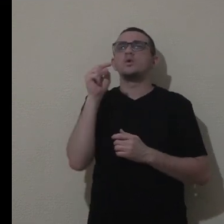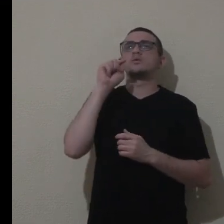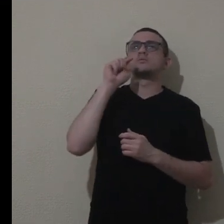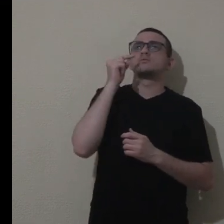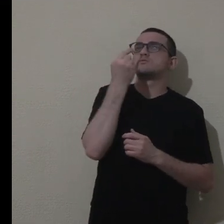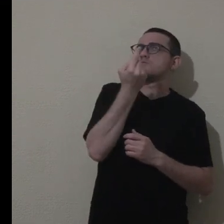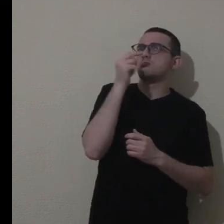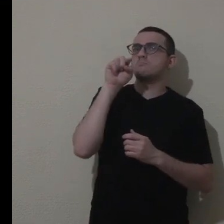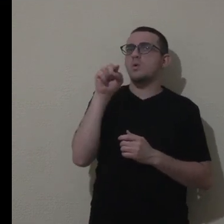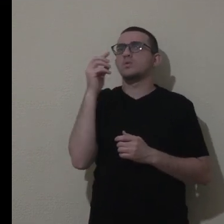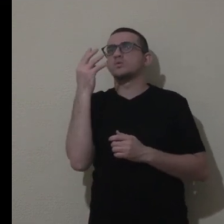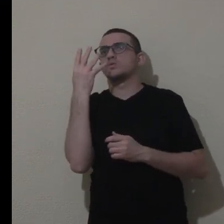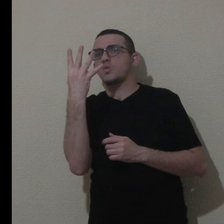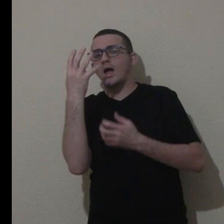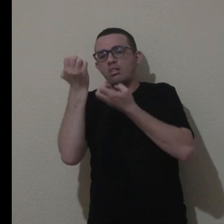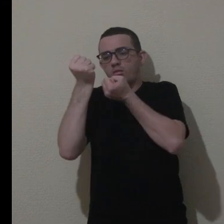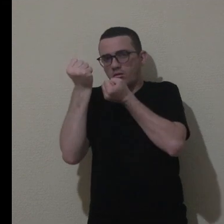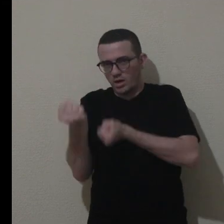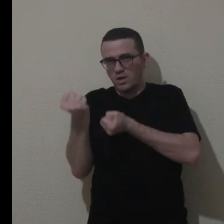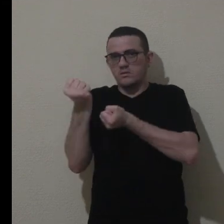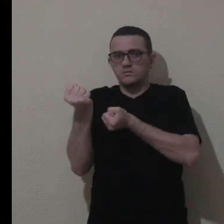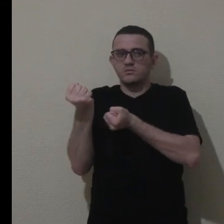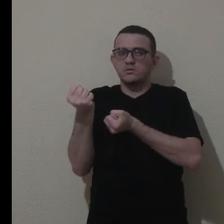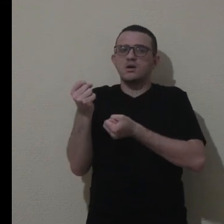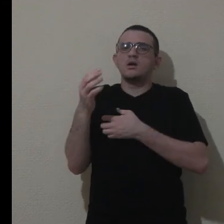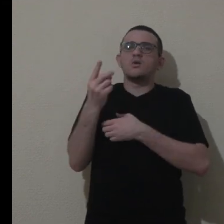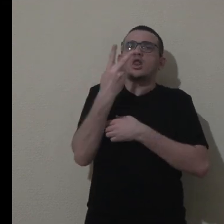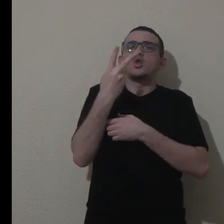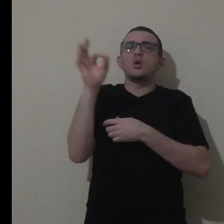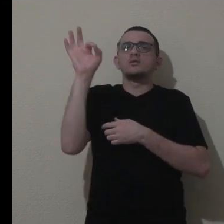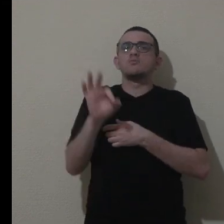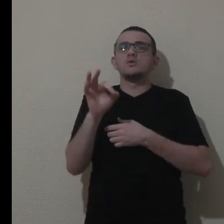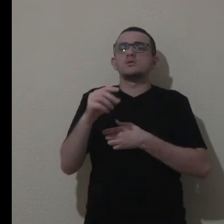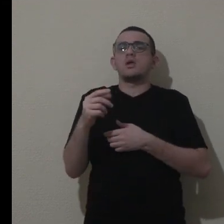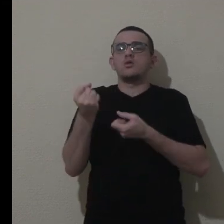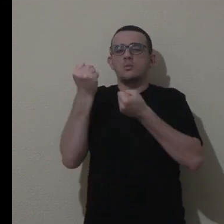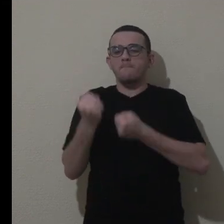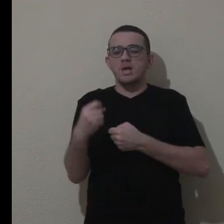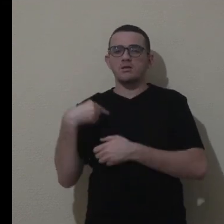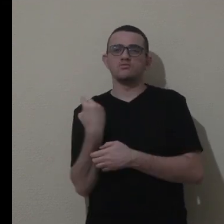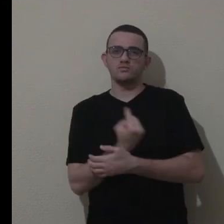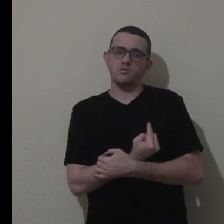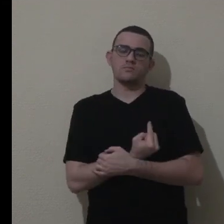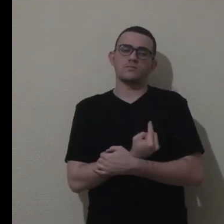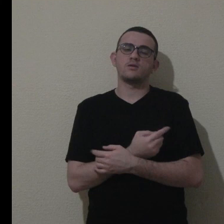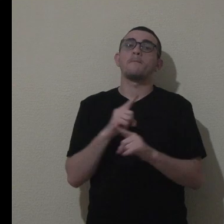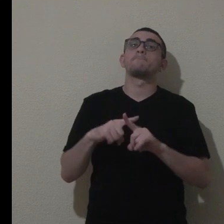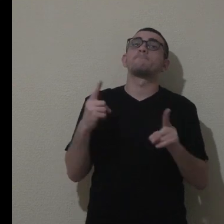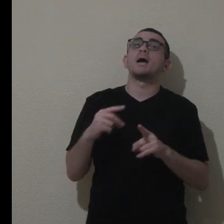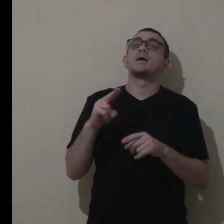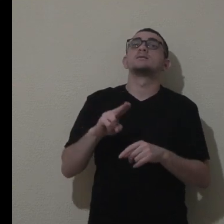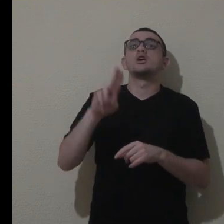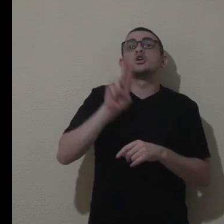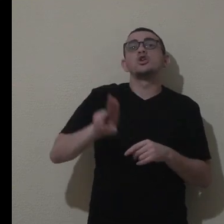1,2 a 1,4 quilos. E ela representa 2% do nosso peso corporal, mas que